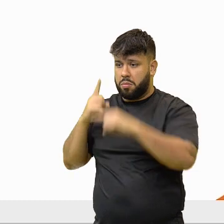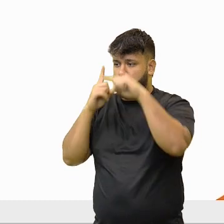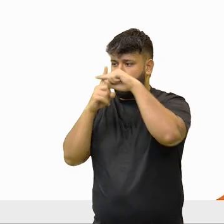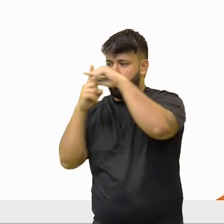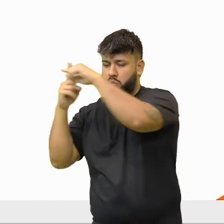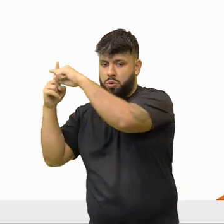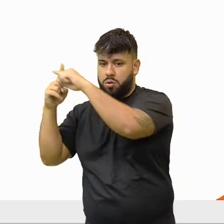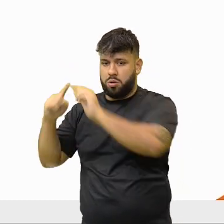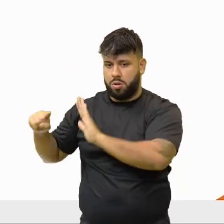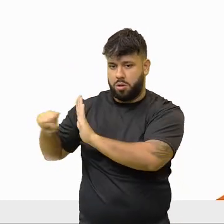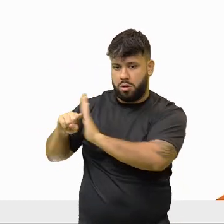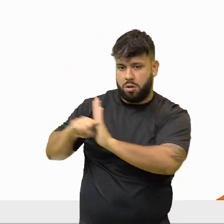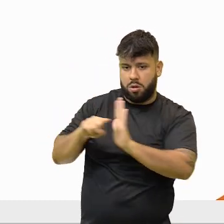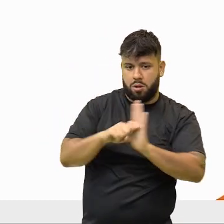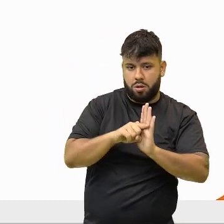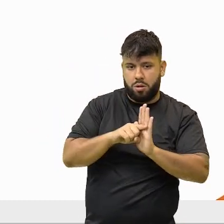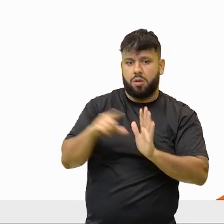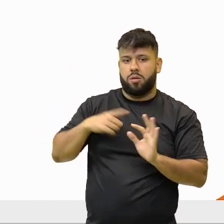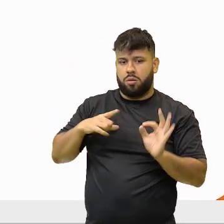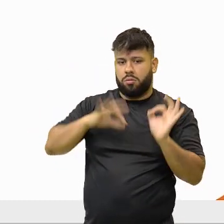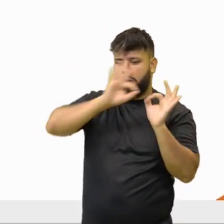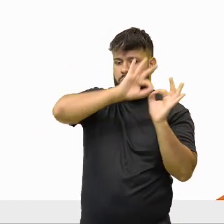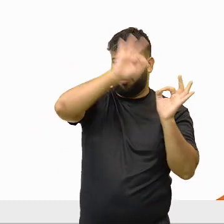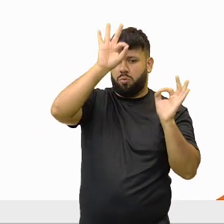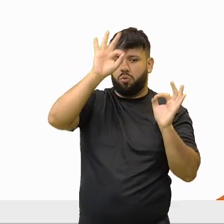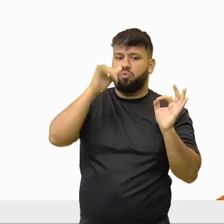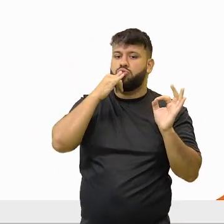ligadas a um gerador de tensão.